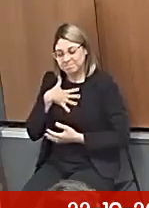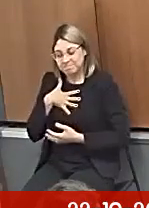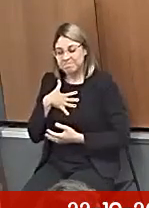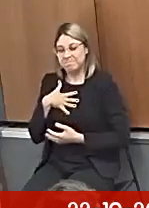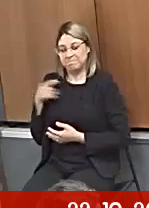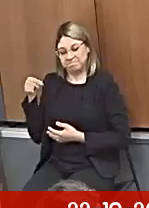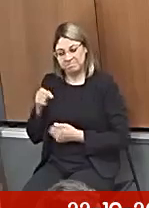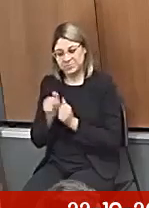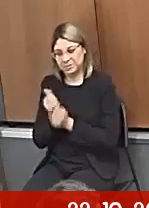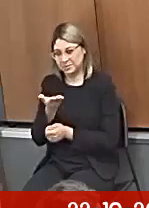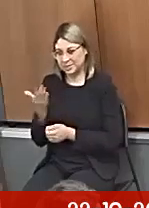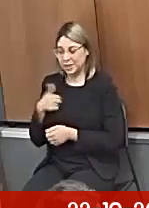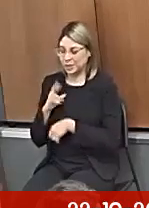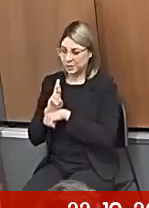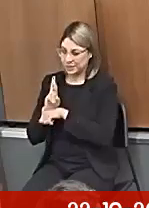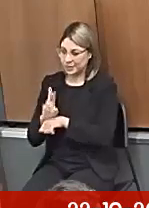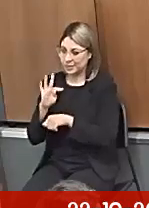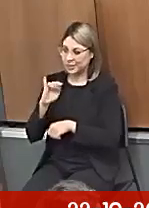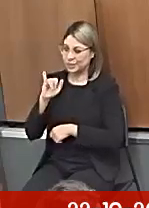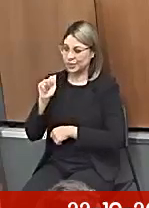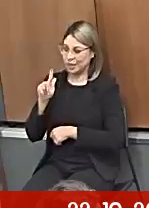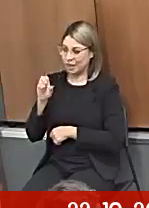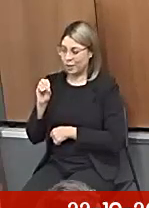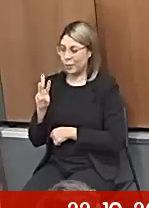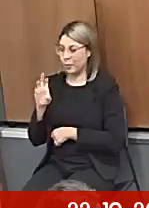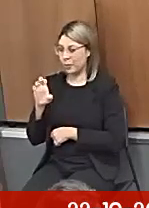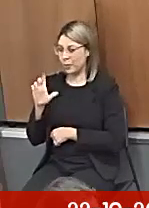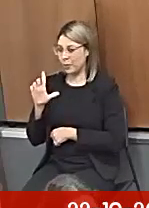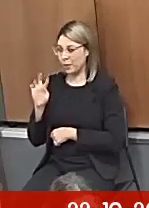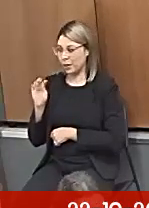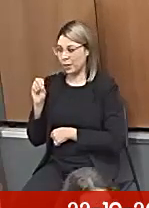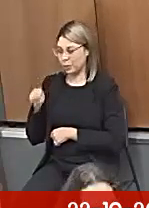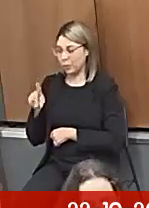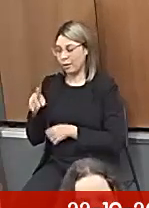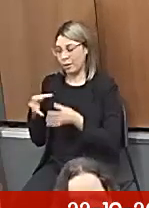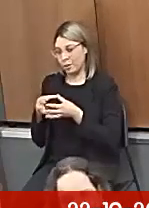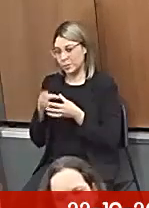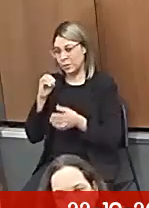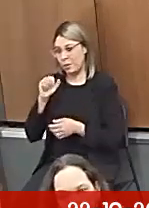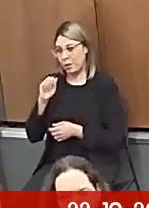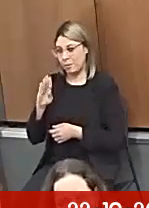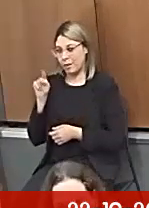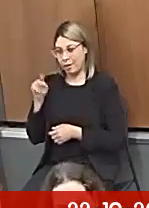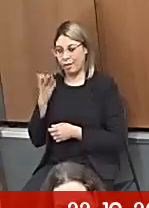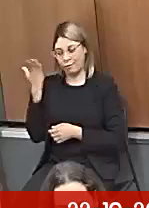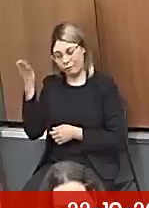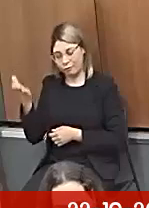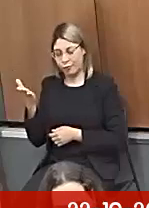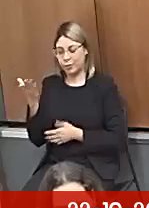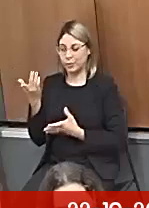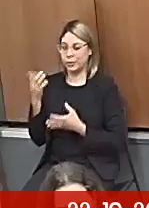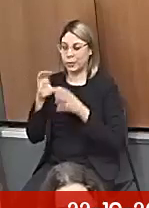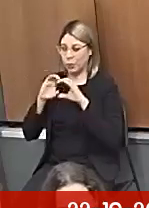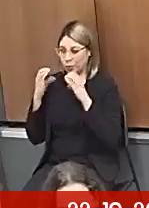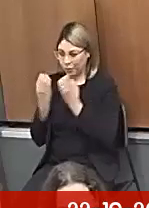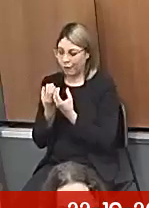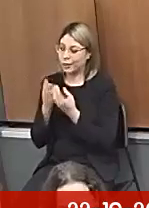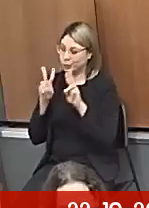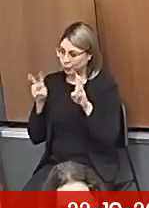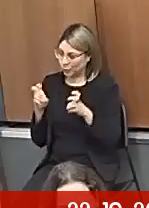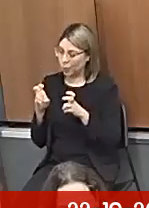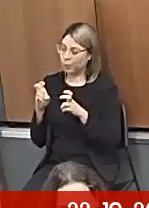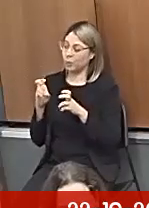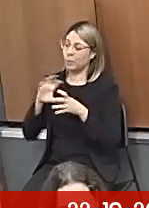vocês hoje. Estou aqui representando o Tiago Elton, né, da comissão da OAB. Ele está num congresso, inclusive, falando sobre a reforma